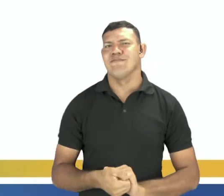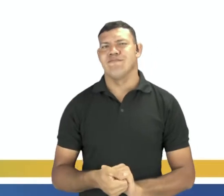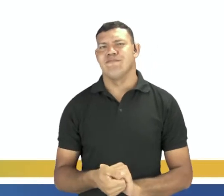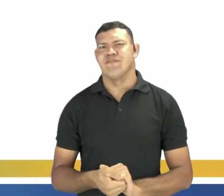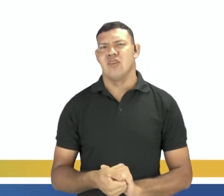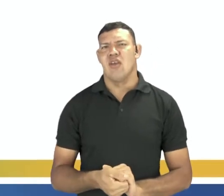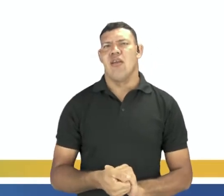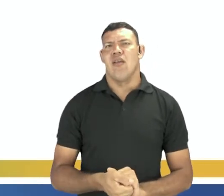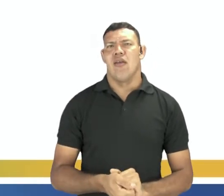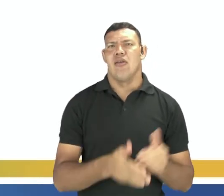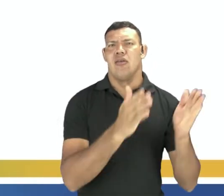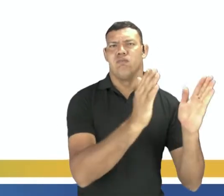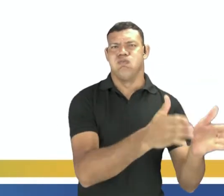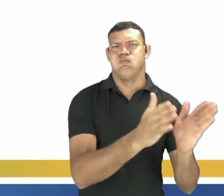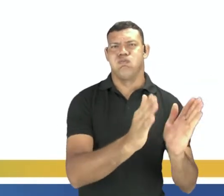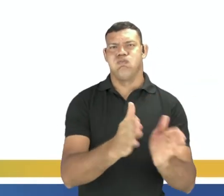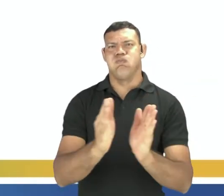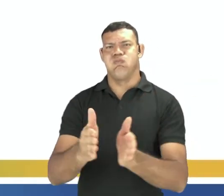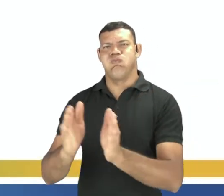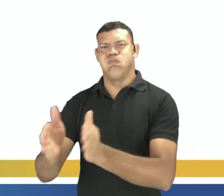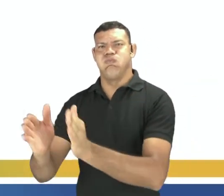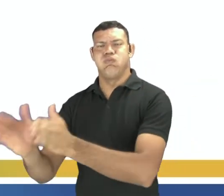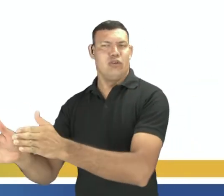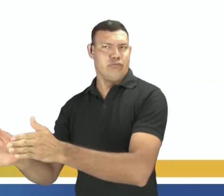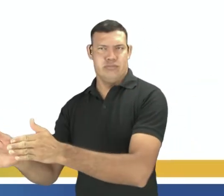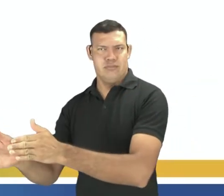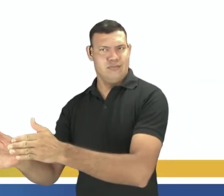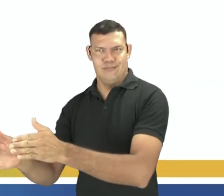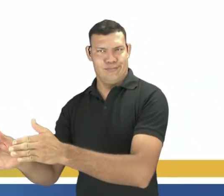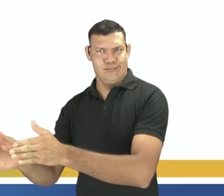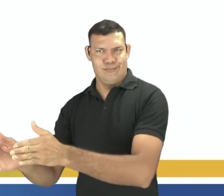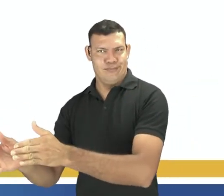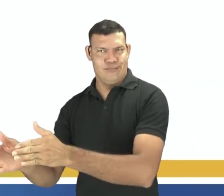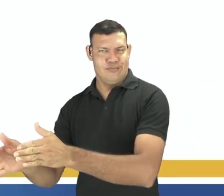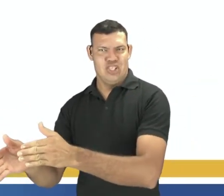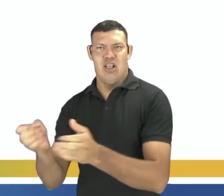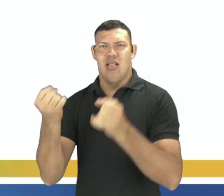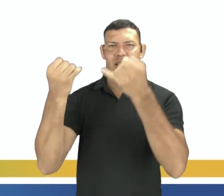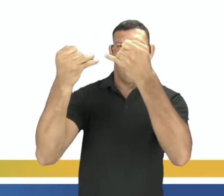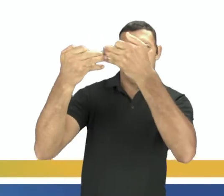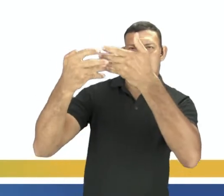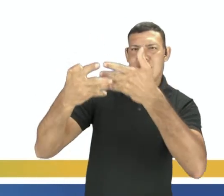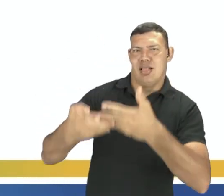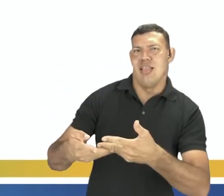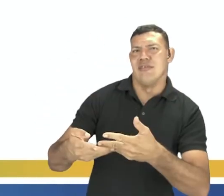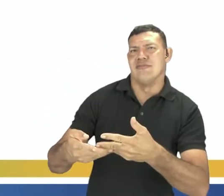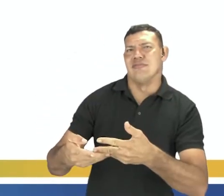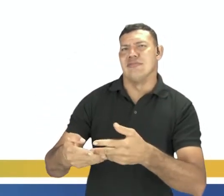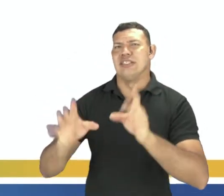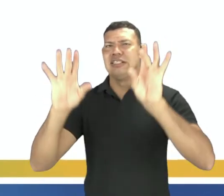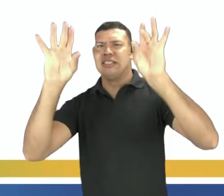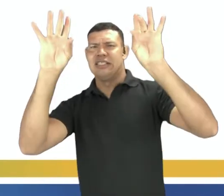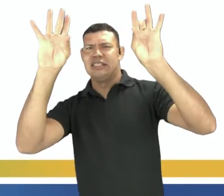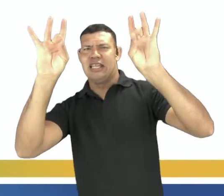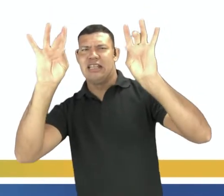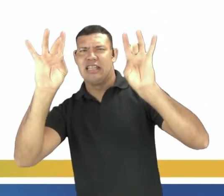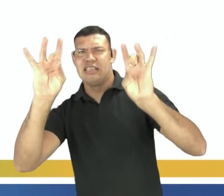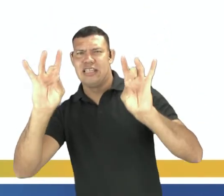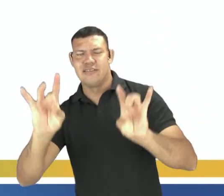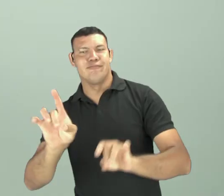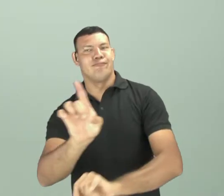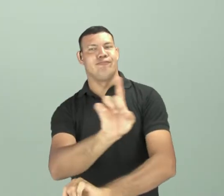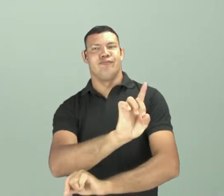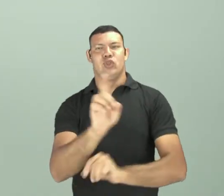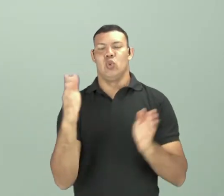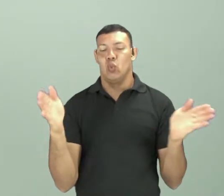ter vários capítulos, várias folhas falando, dando uma descrição minuciosa do que acontecia.